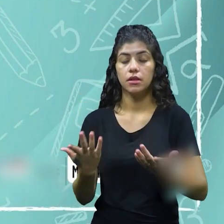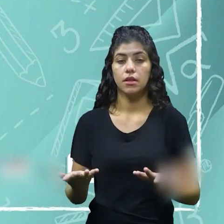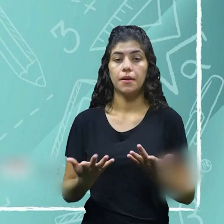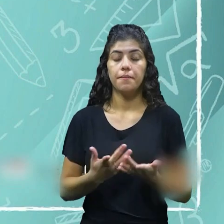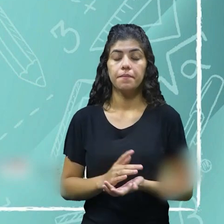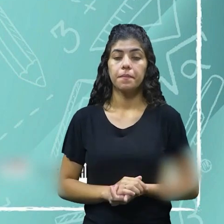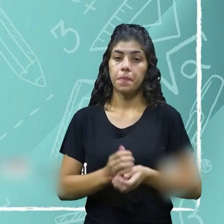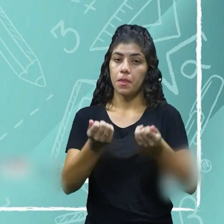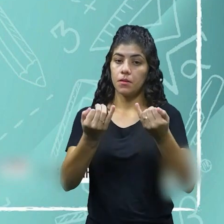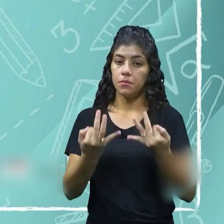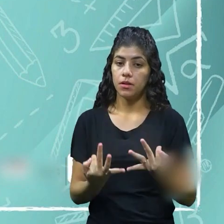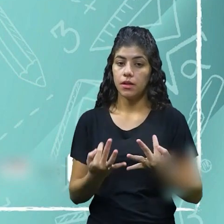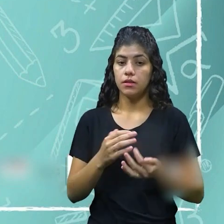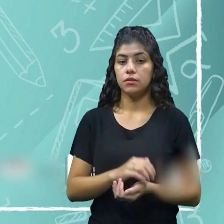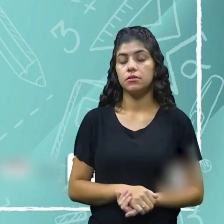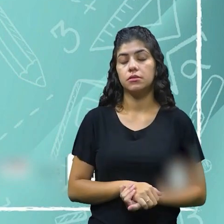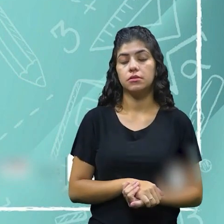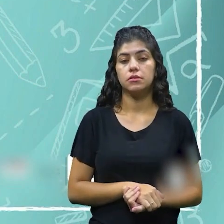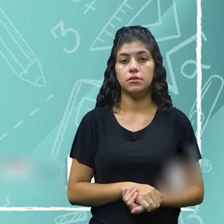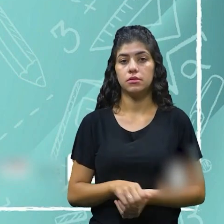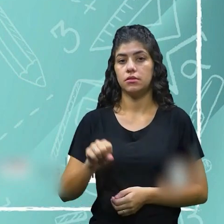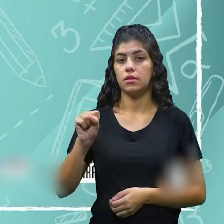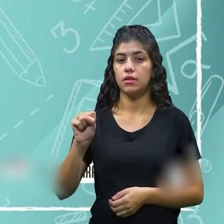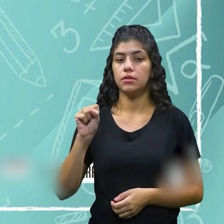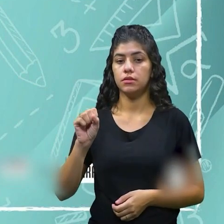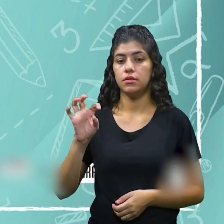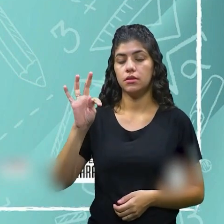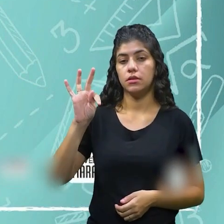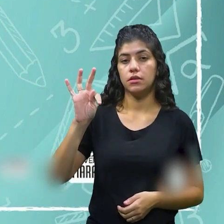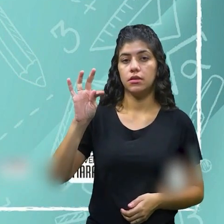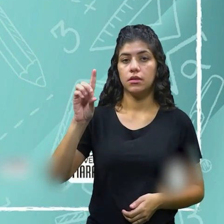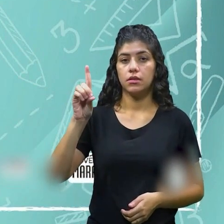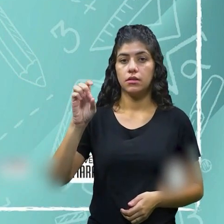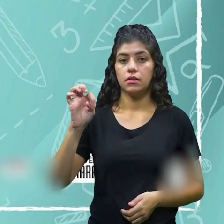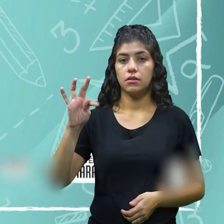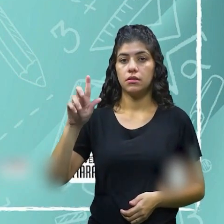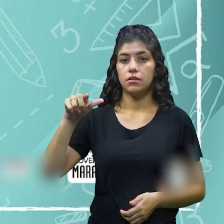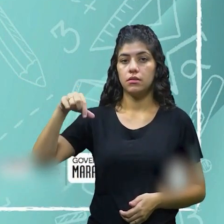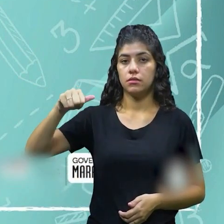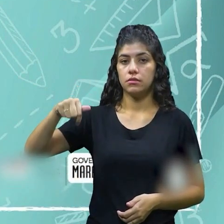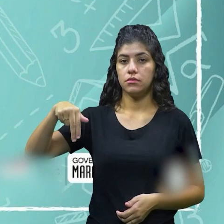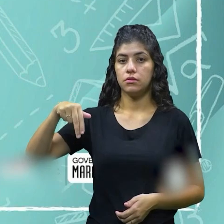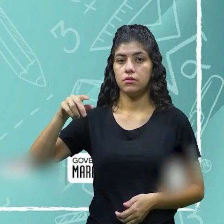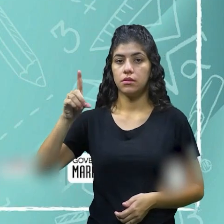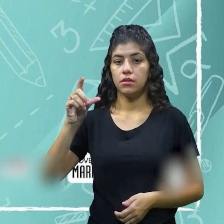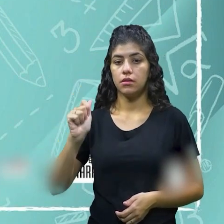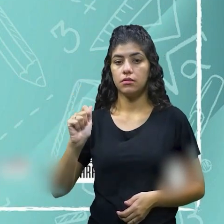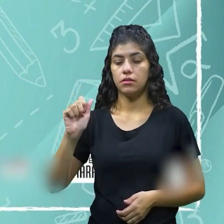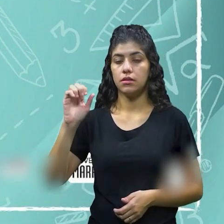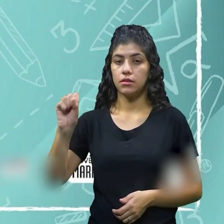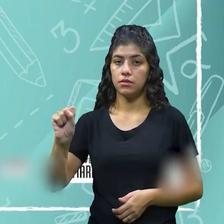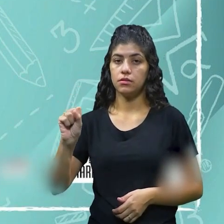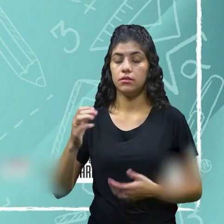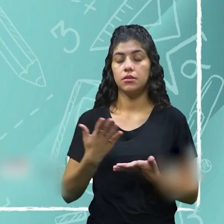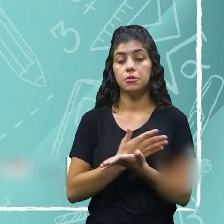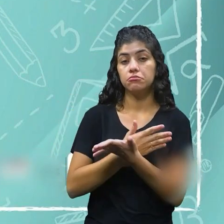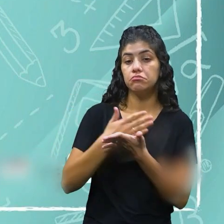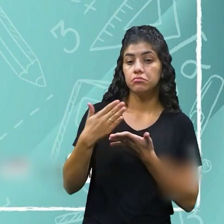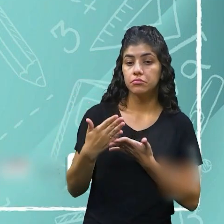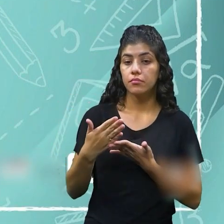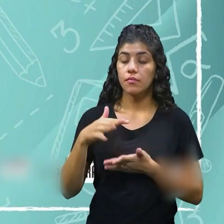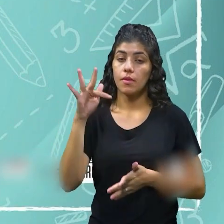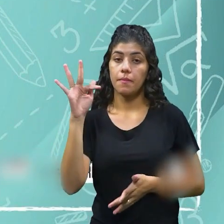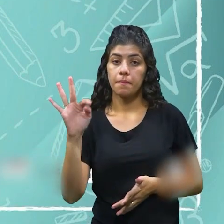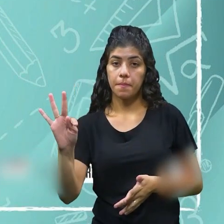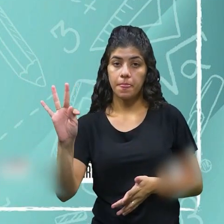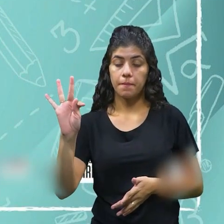deslocamento, que é tratado como ΔS. A diferença entre a posição entre os dois vai ser o instante inicial, denominado por